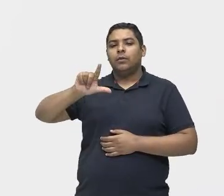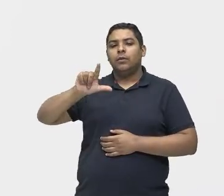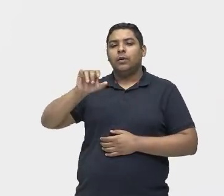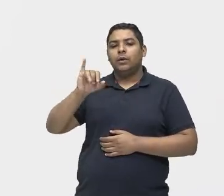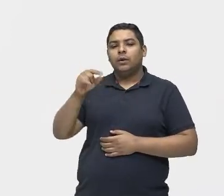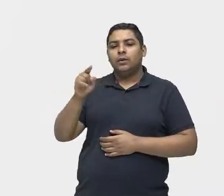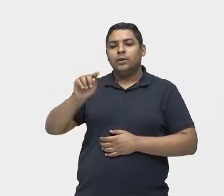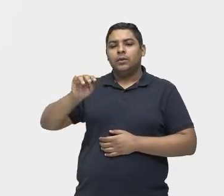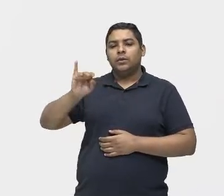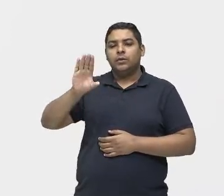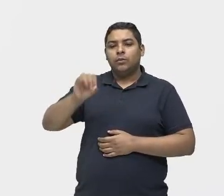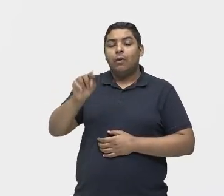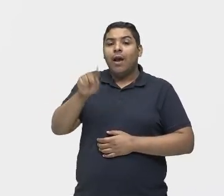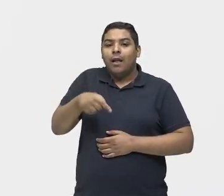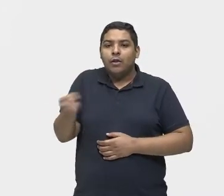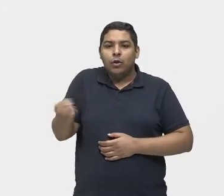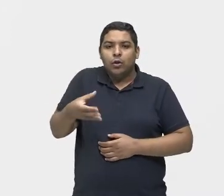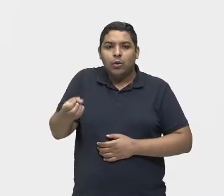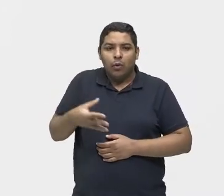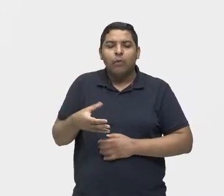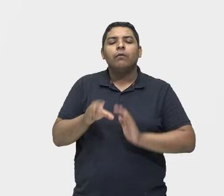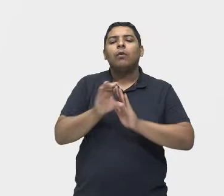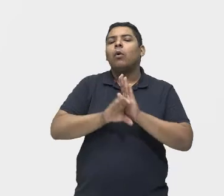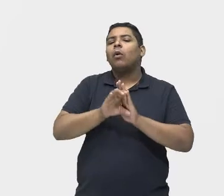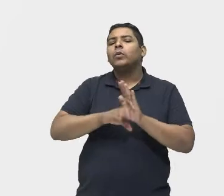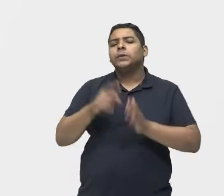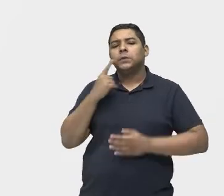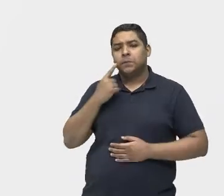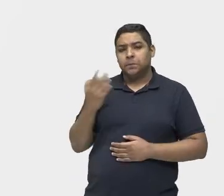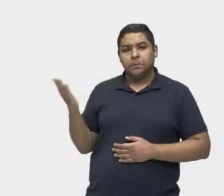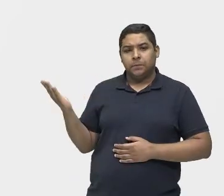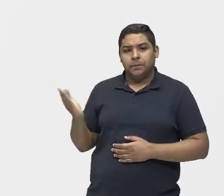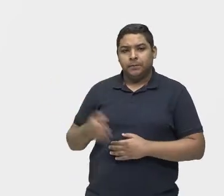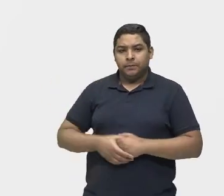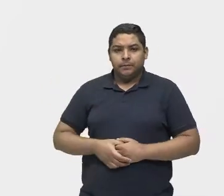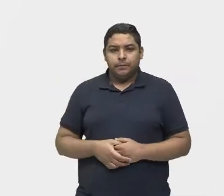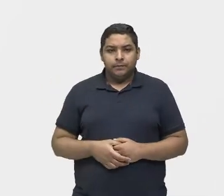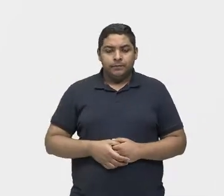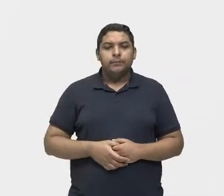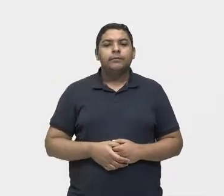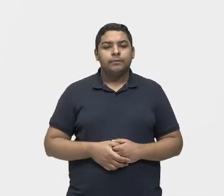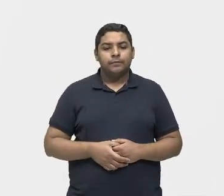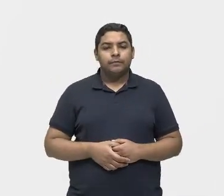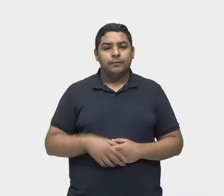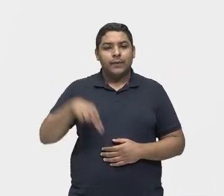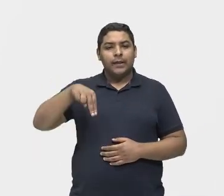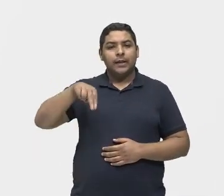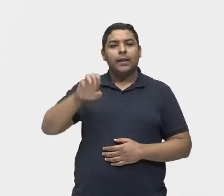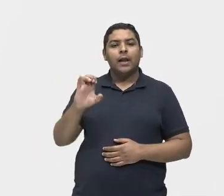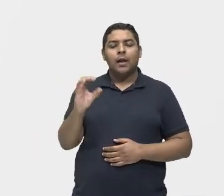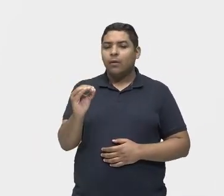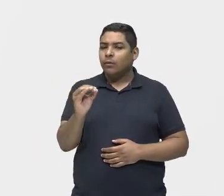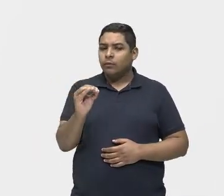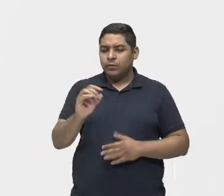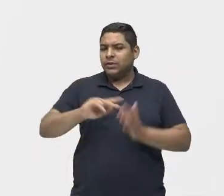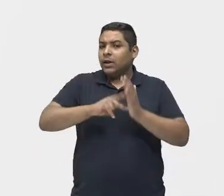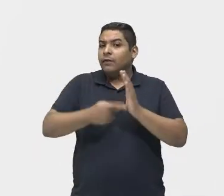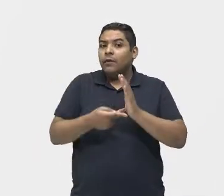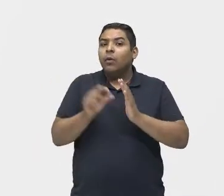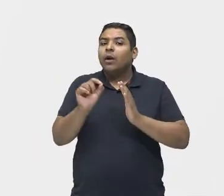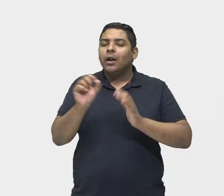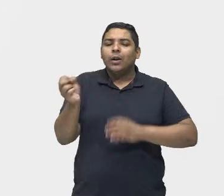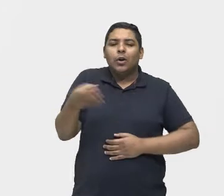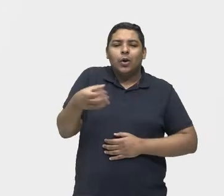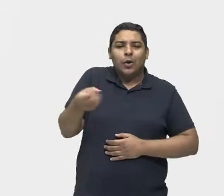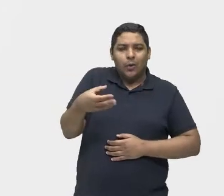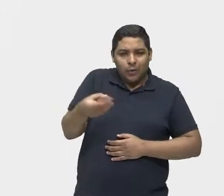do quê? Do novo. Vamos ver esse conceito do Neolítico? Então, quando fala a palavra neo, já significa novo. Então, o